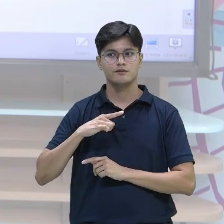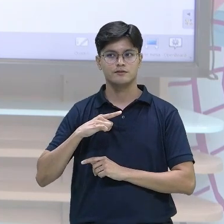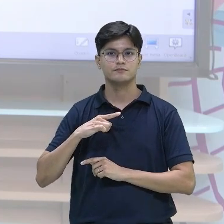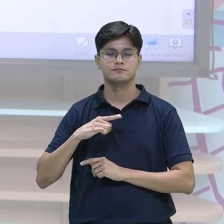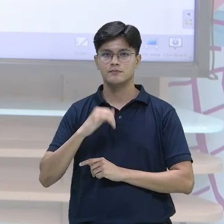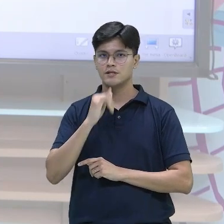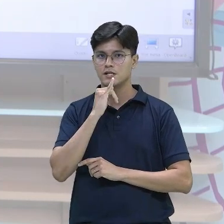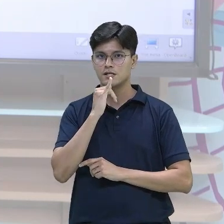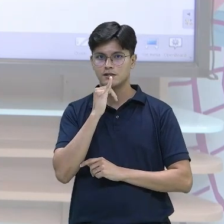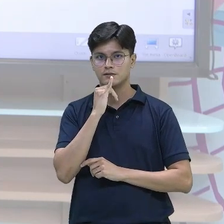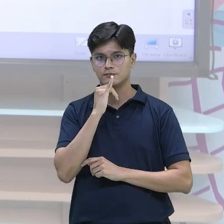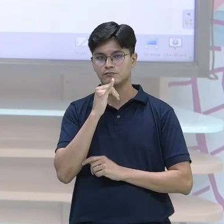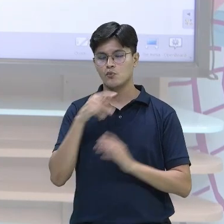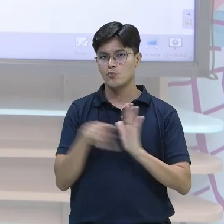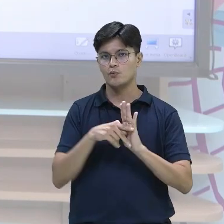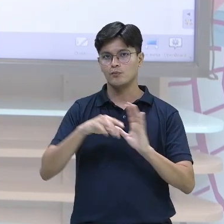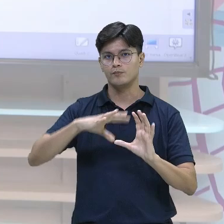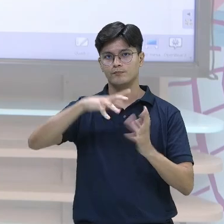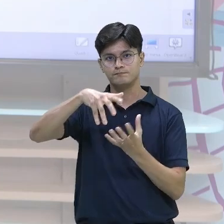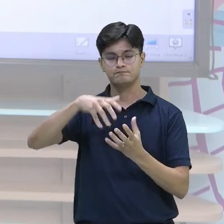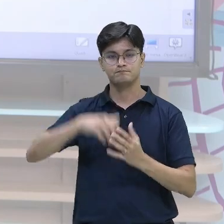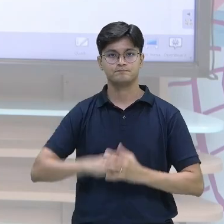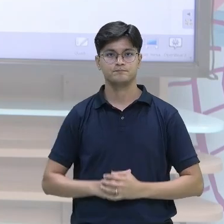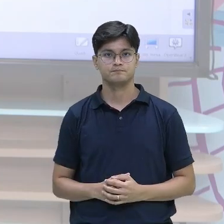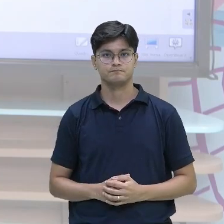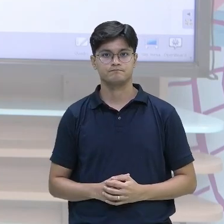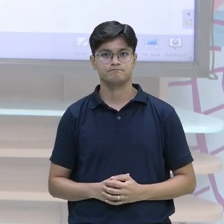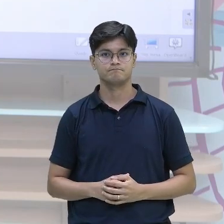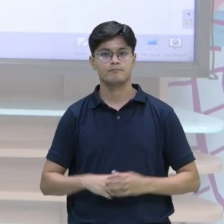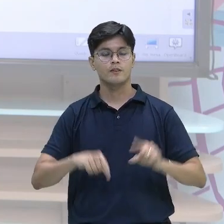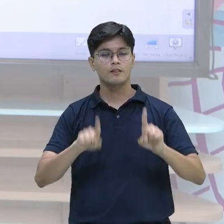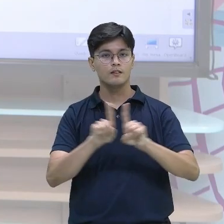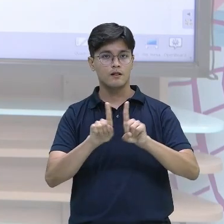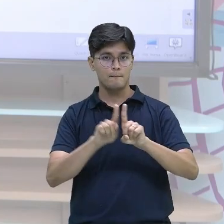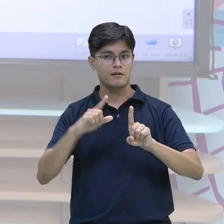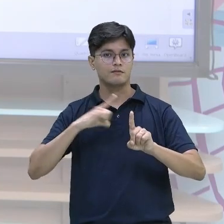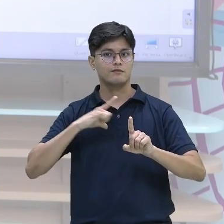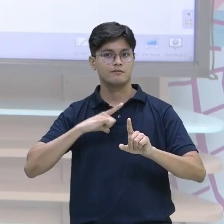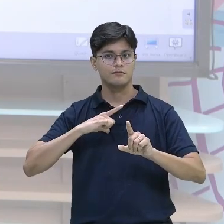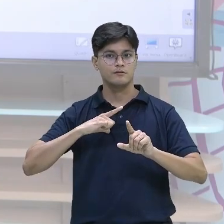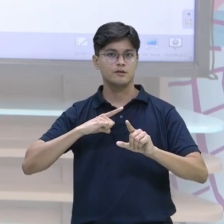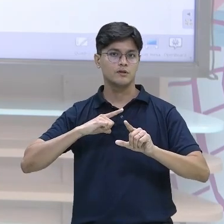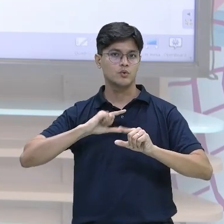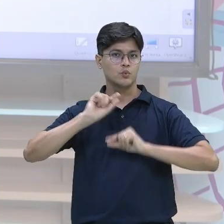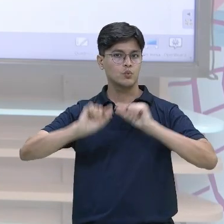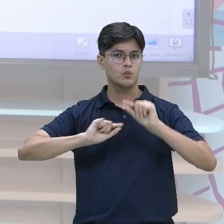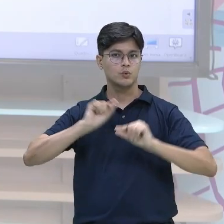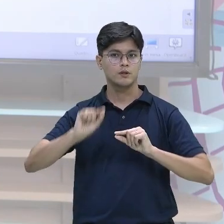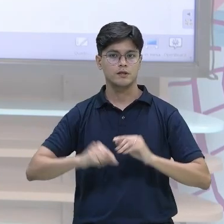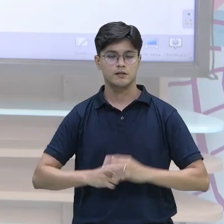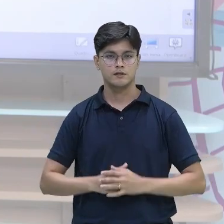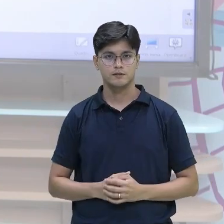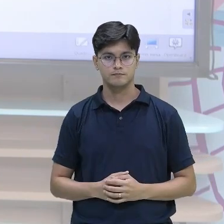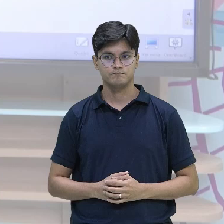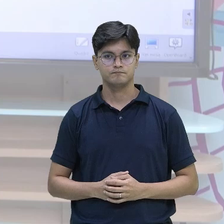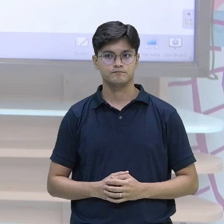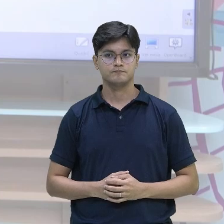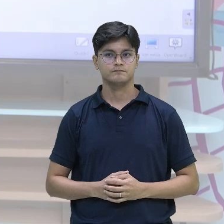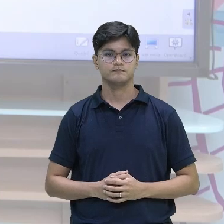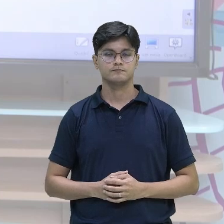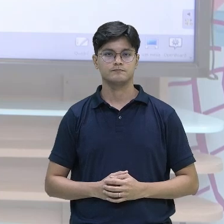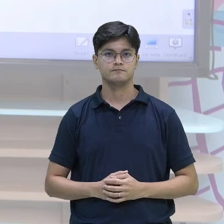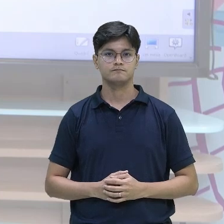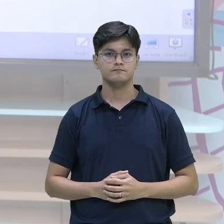do nosso planeta, certo? E aí temos também, além dessa parte que nós verificamos